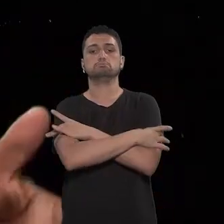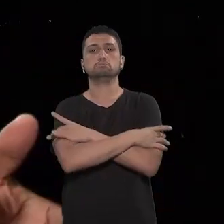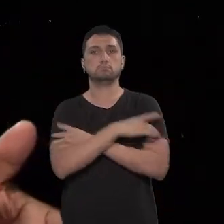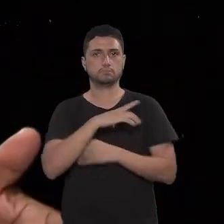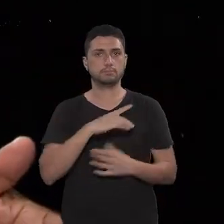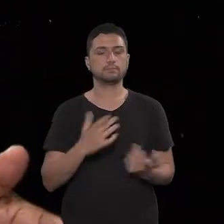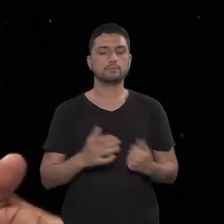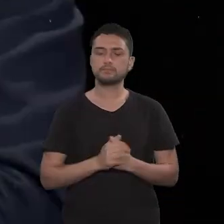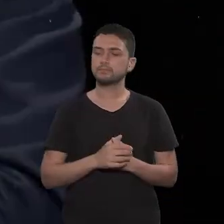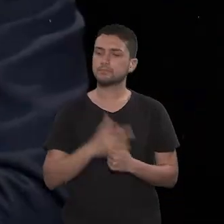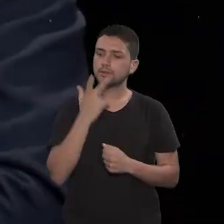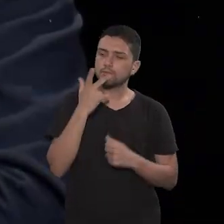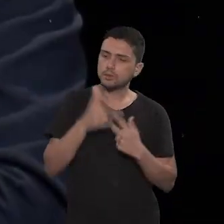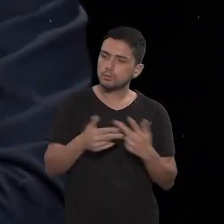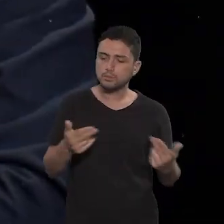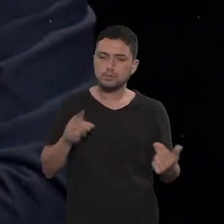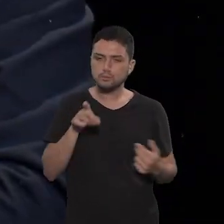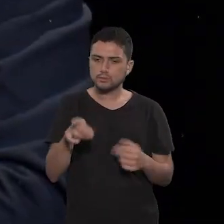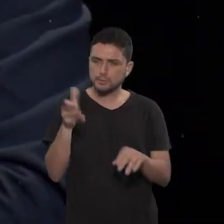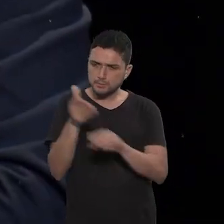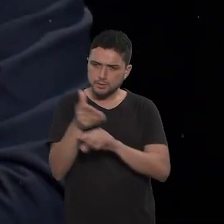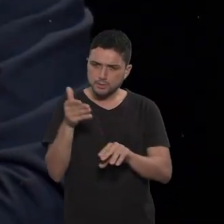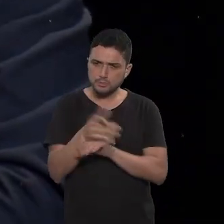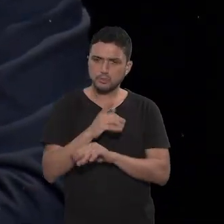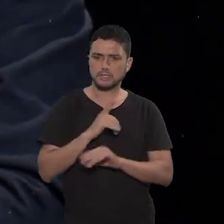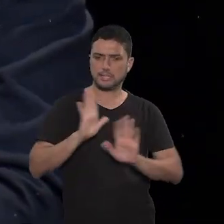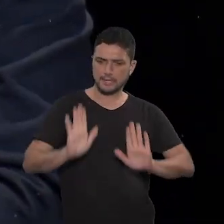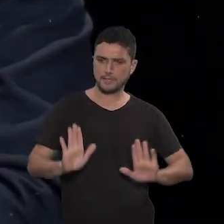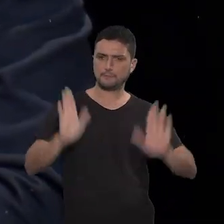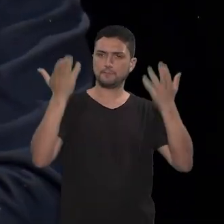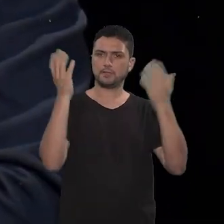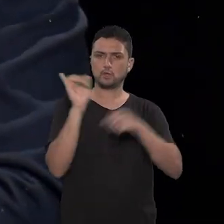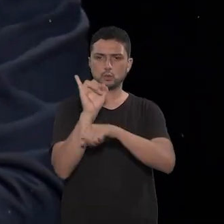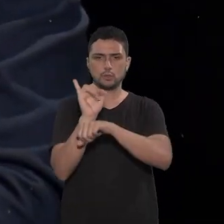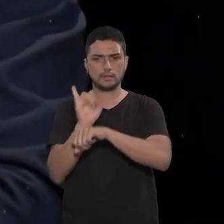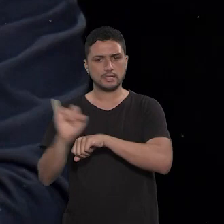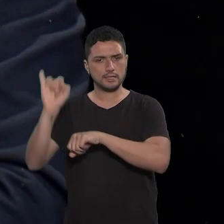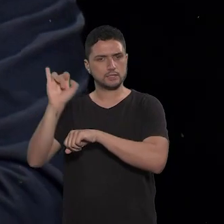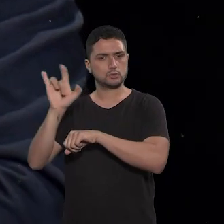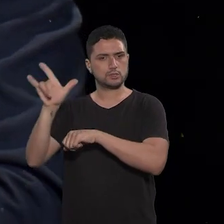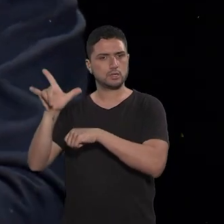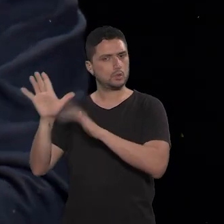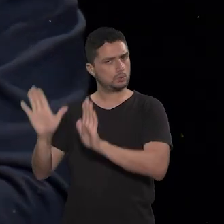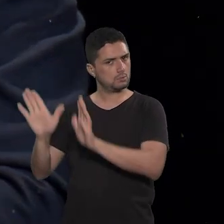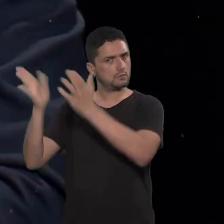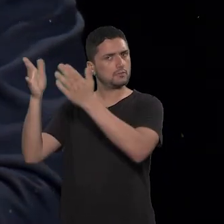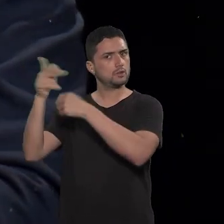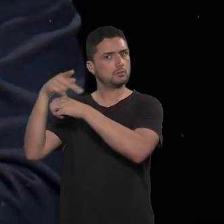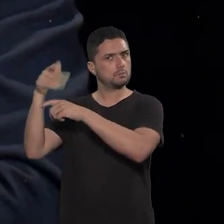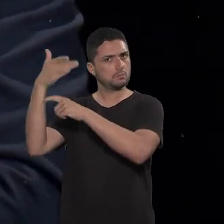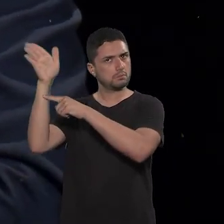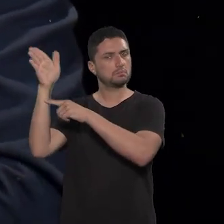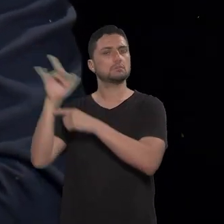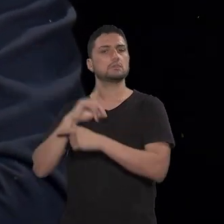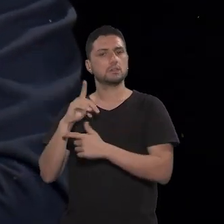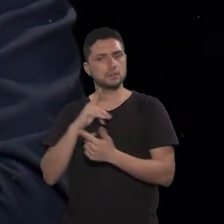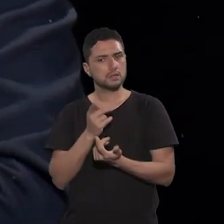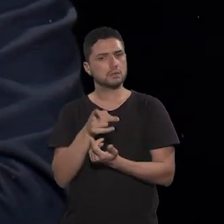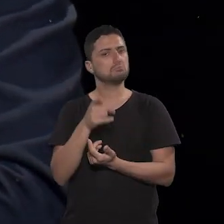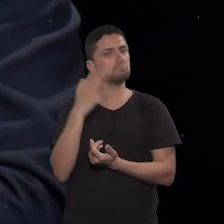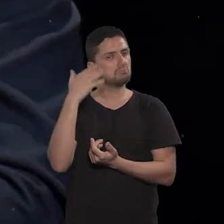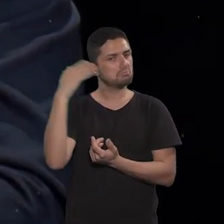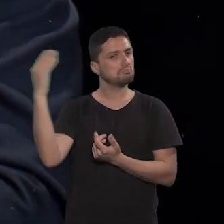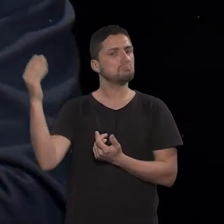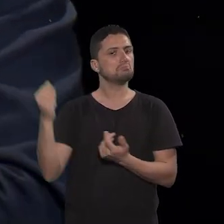Vão bater cabeça também. Me diga uma coisa, você participou de grandes eventos internacionais, tem participado de grandes